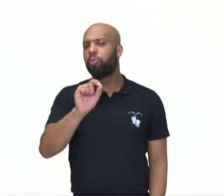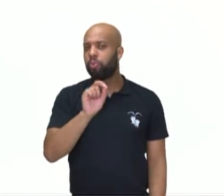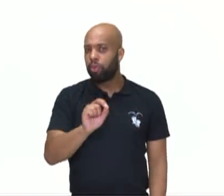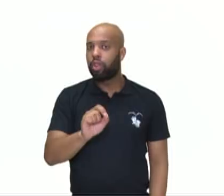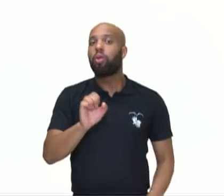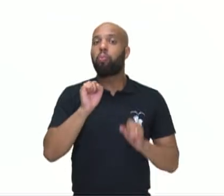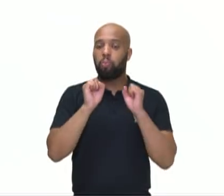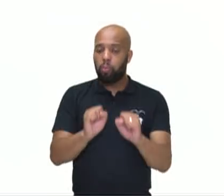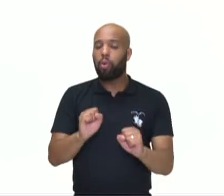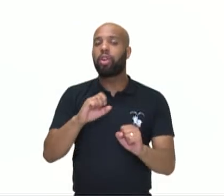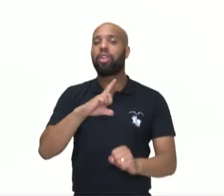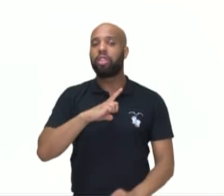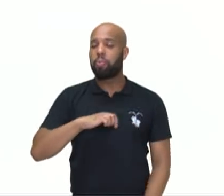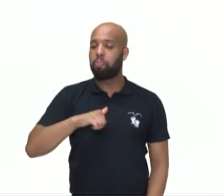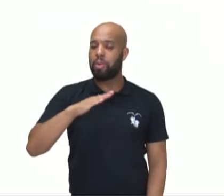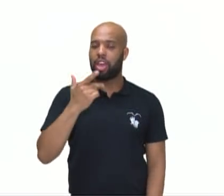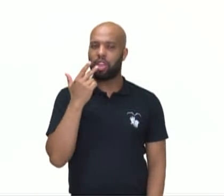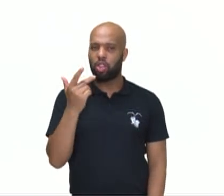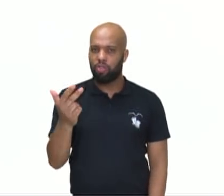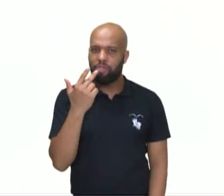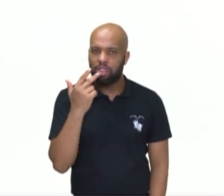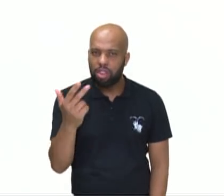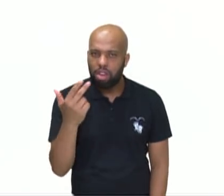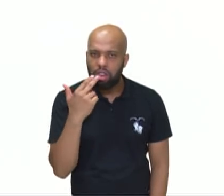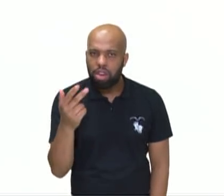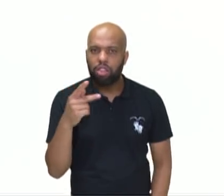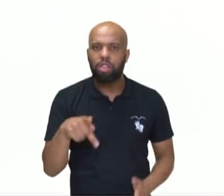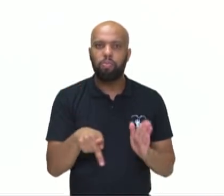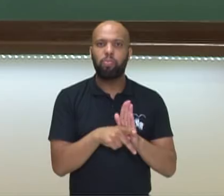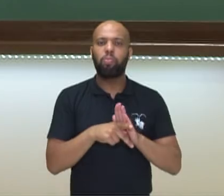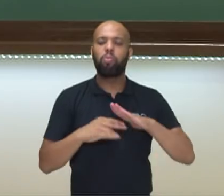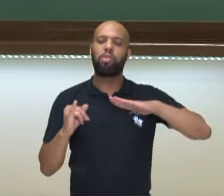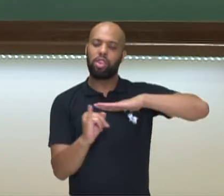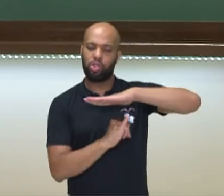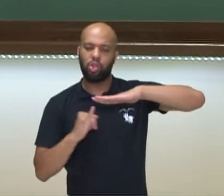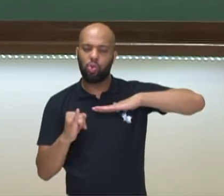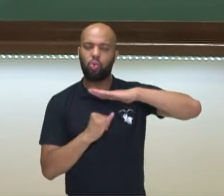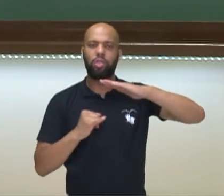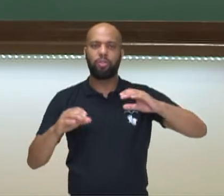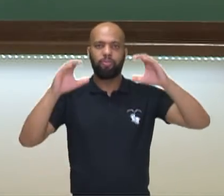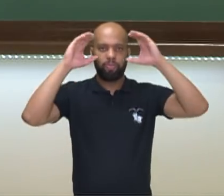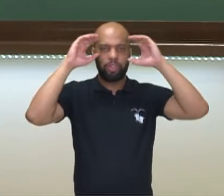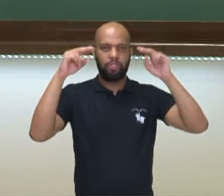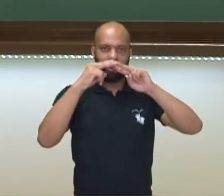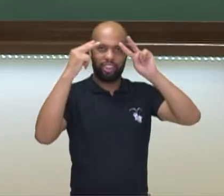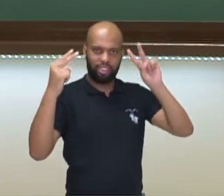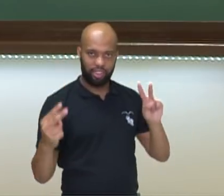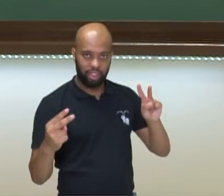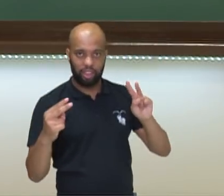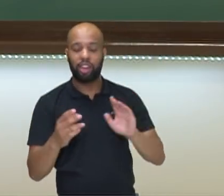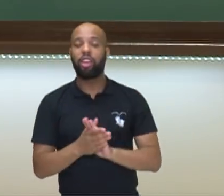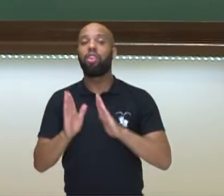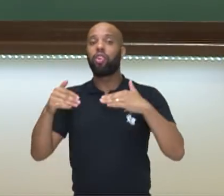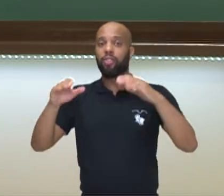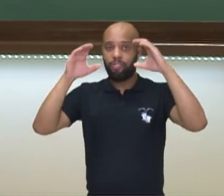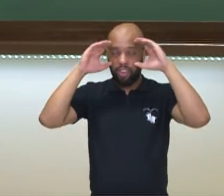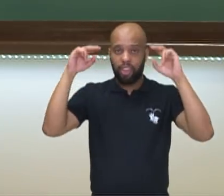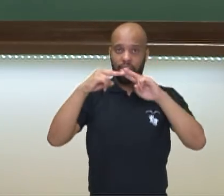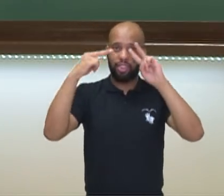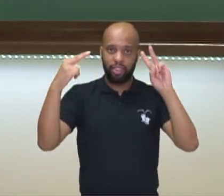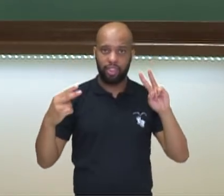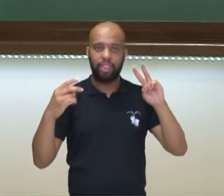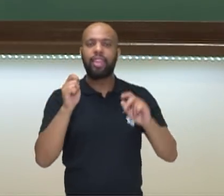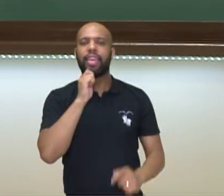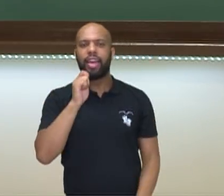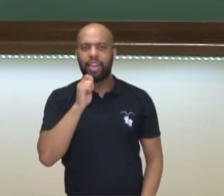trazer mais e mais inovações para a indústria da realidade virtual. Então, a gente pode dizer que a realidade virtual ainda é